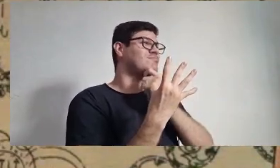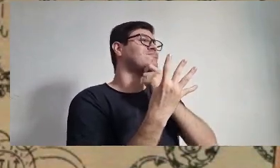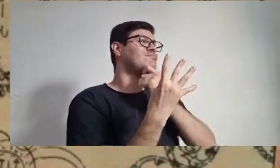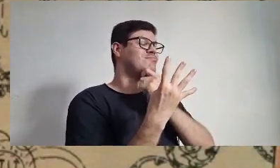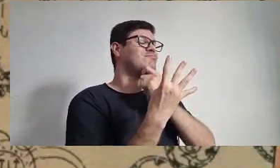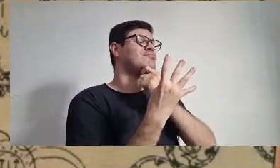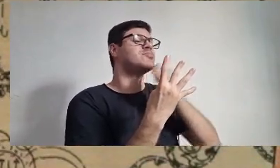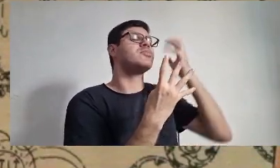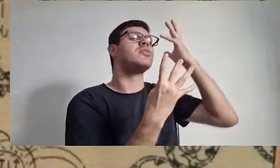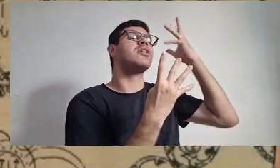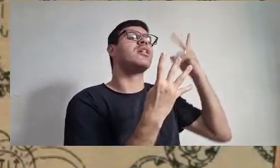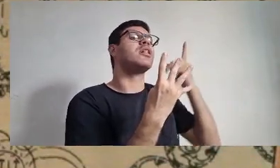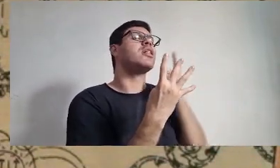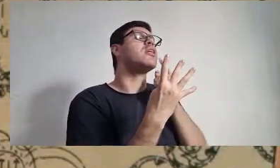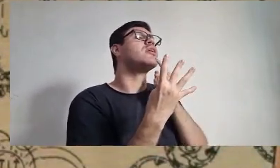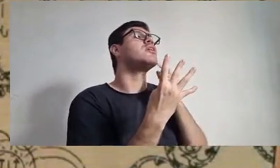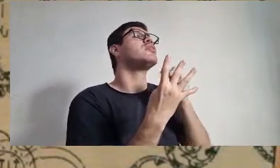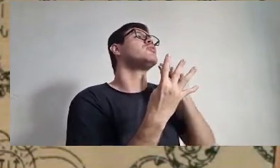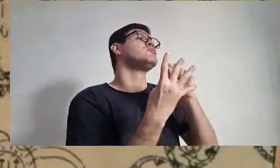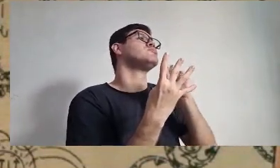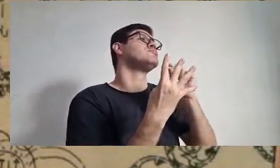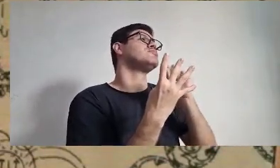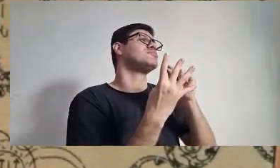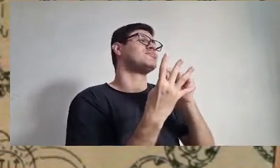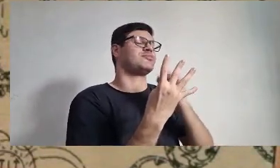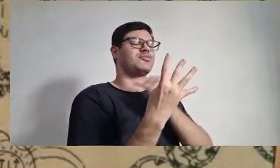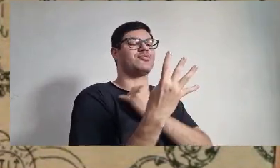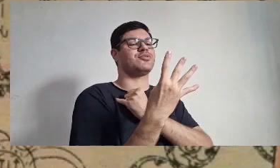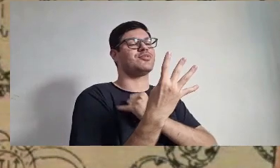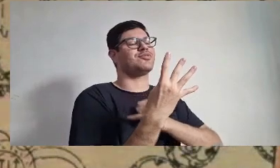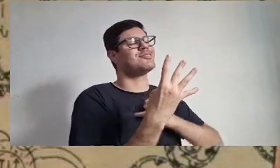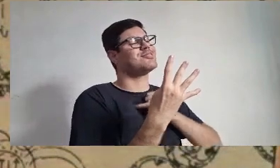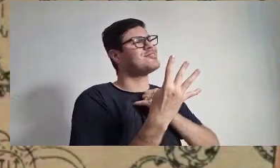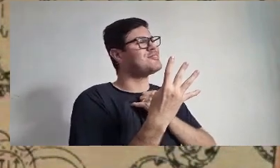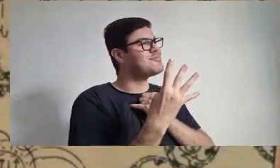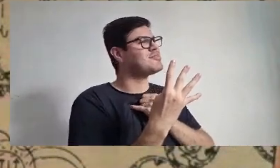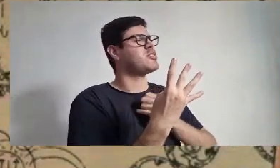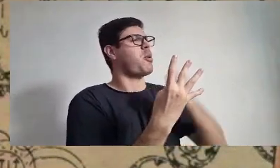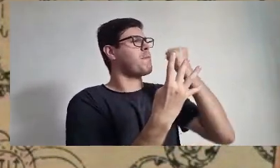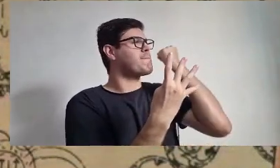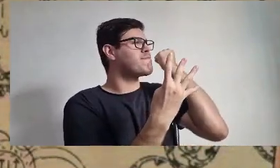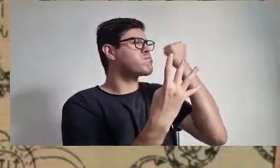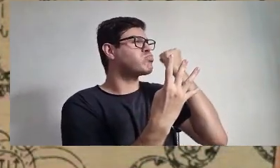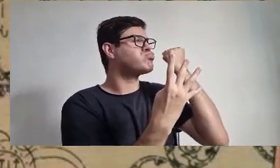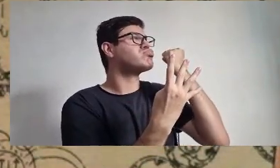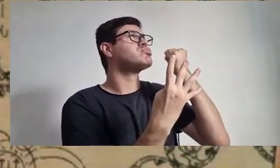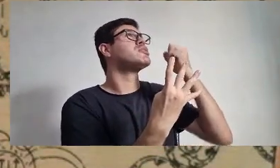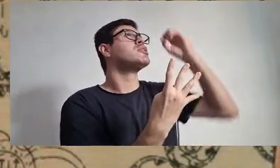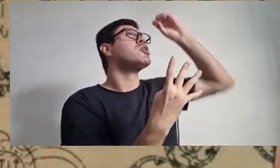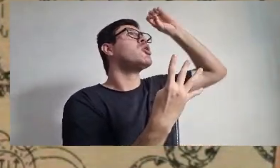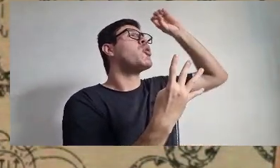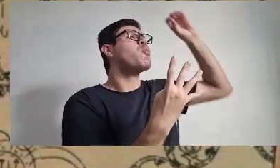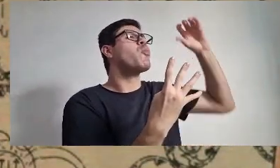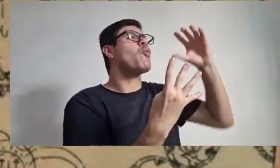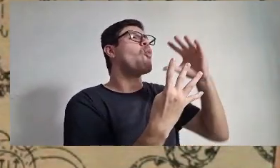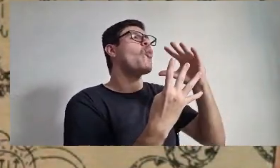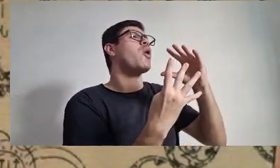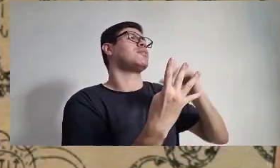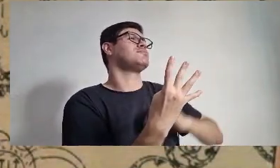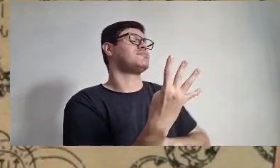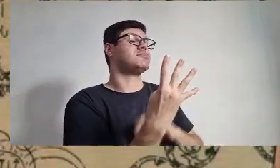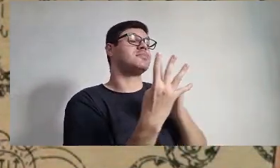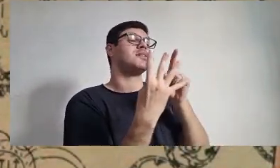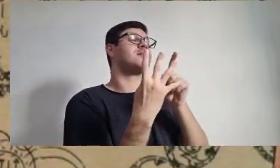do leão encaixa-se em São João, que dá a ideia de poder, que é o Espírito Santo. Como eu falei, São